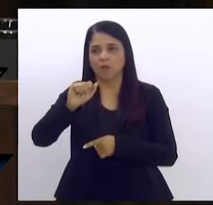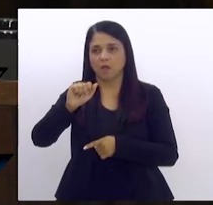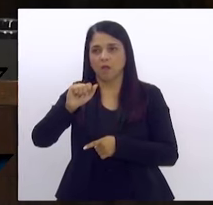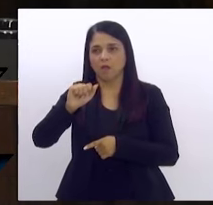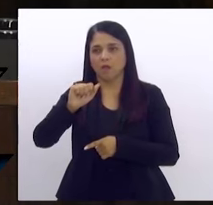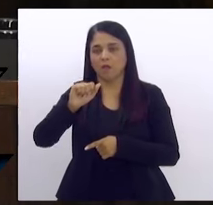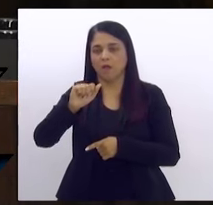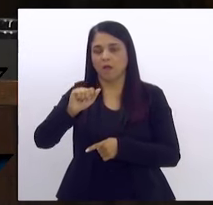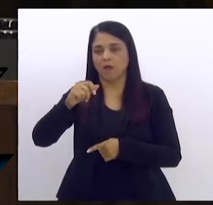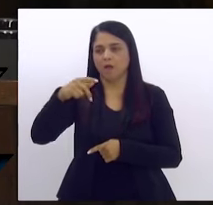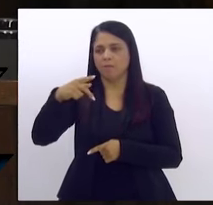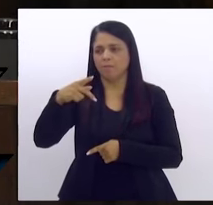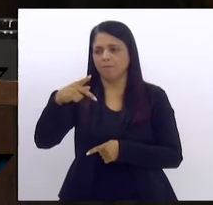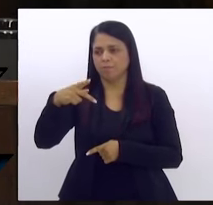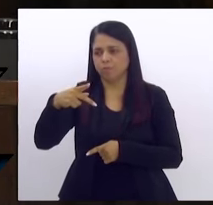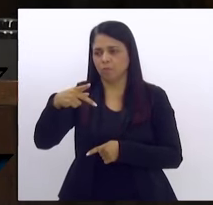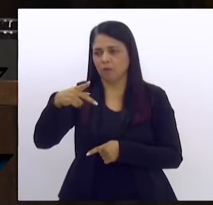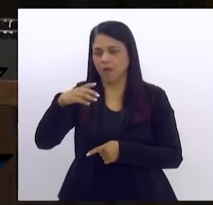acupunturismo.